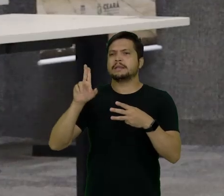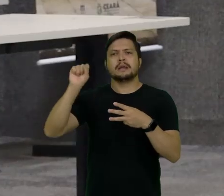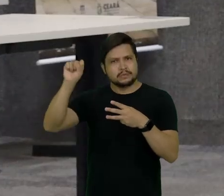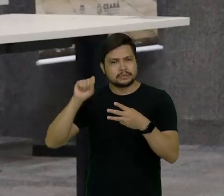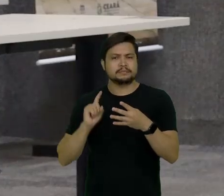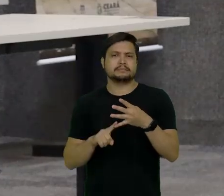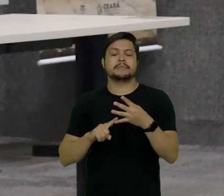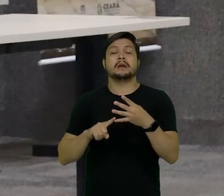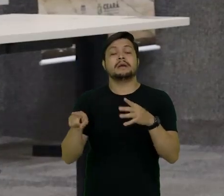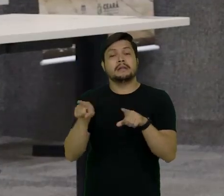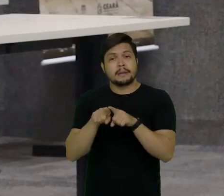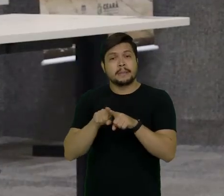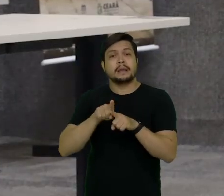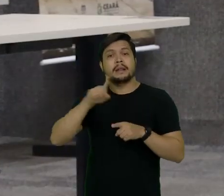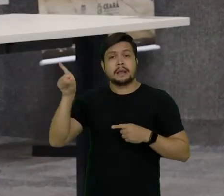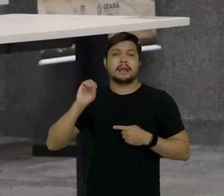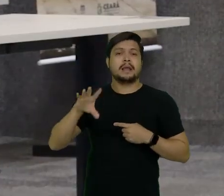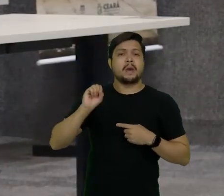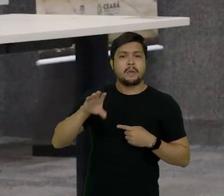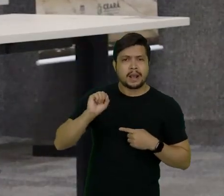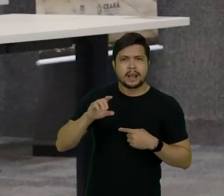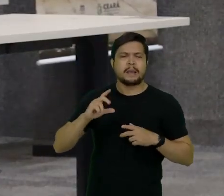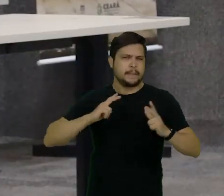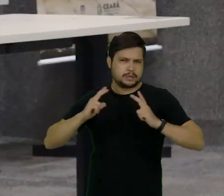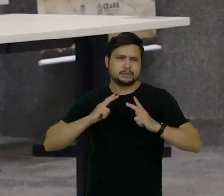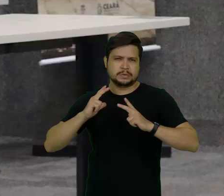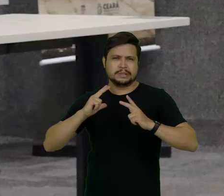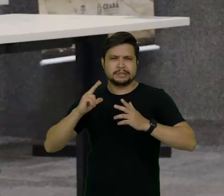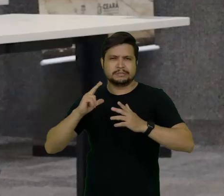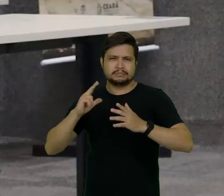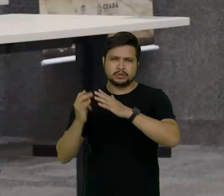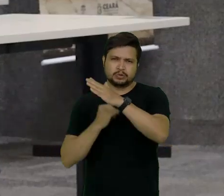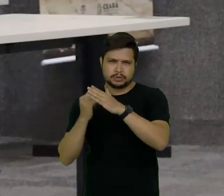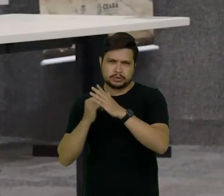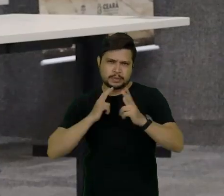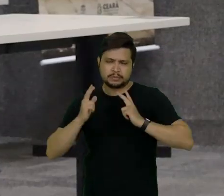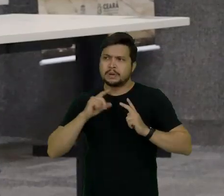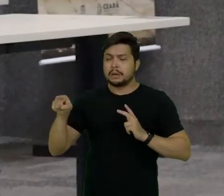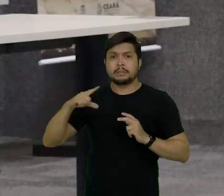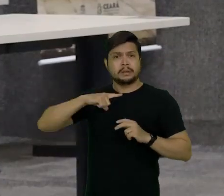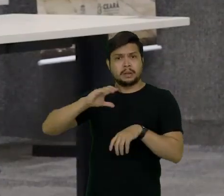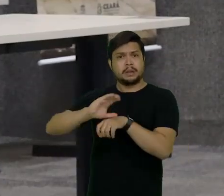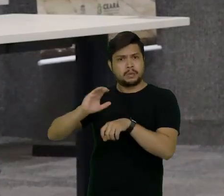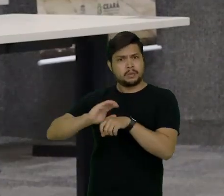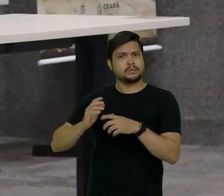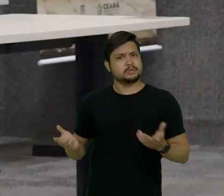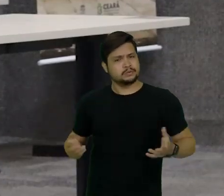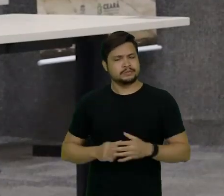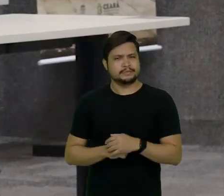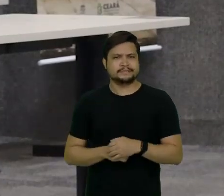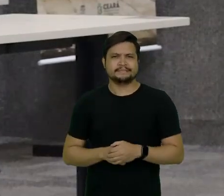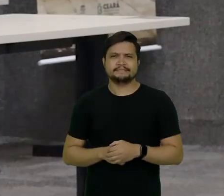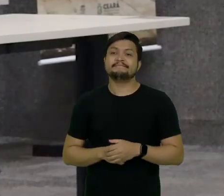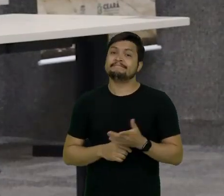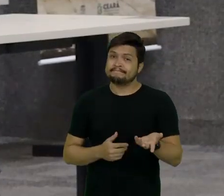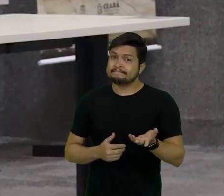e ainda tem uma faculdade aqui particular ali em Caucaia que tem uma zootecnia. Qual é o impacto disso, Clara? Você traz